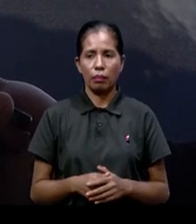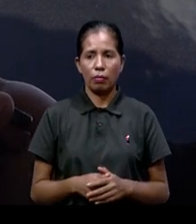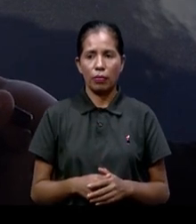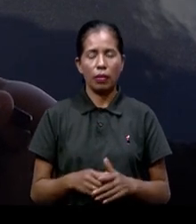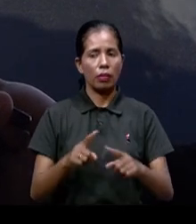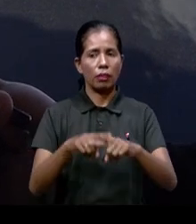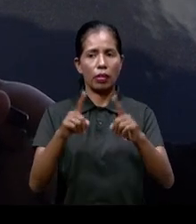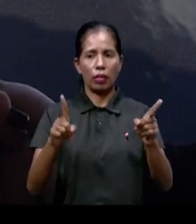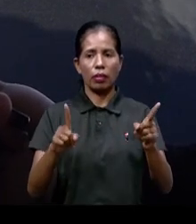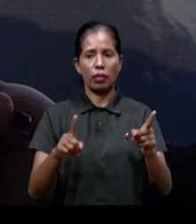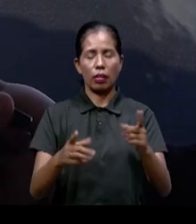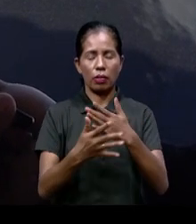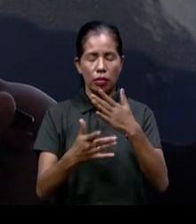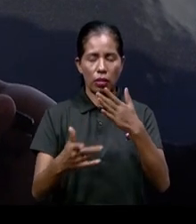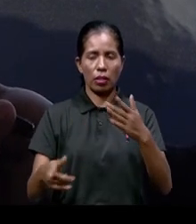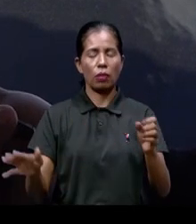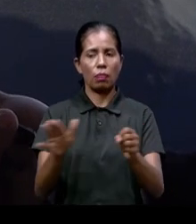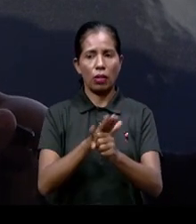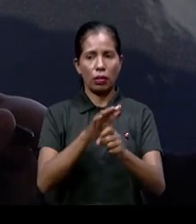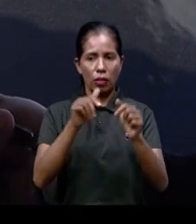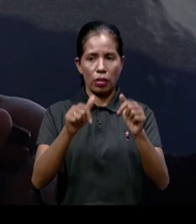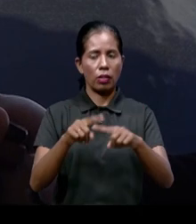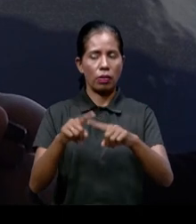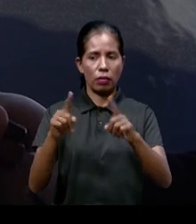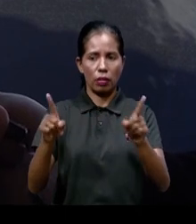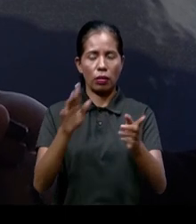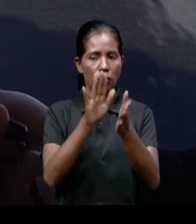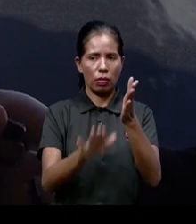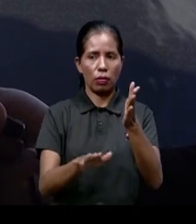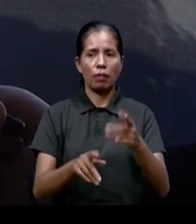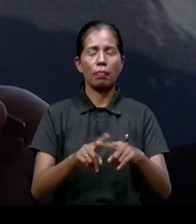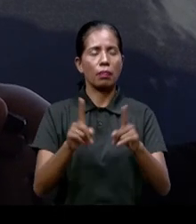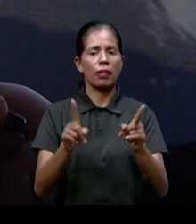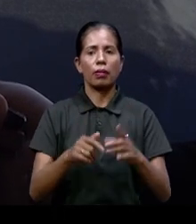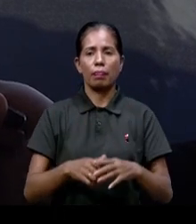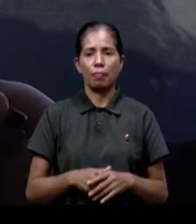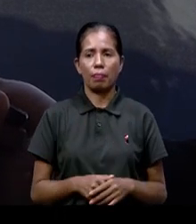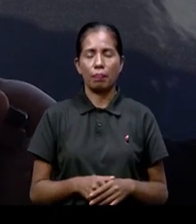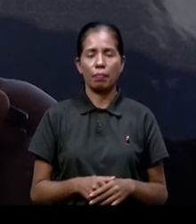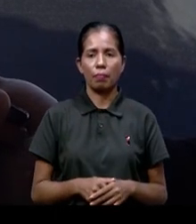lahanesa, mai fali saya ran kompleto henene, lahanesa menos. Maybe